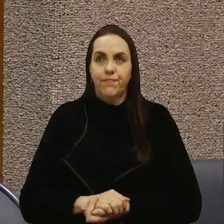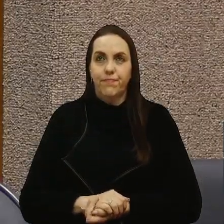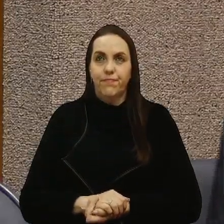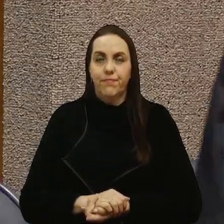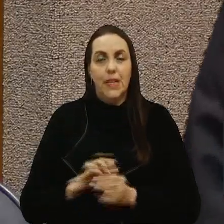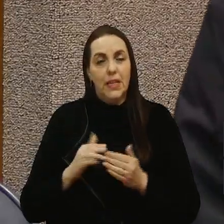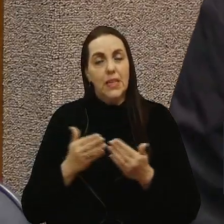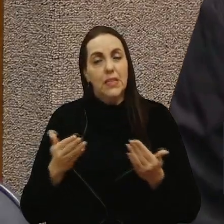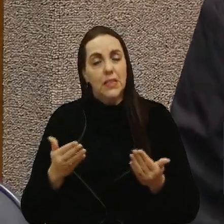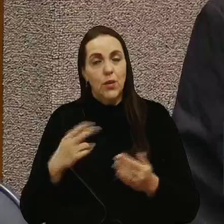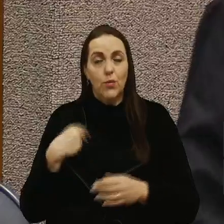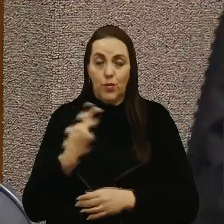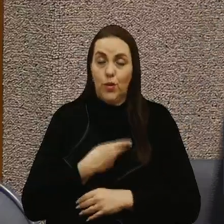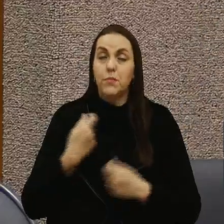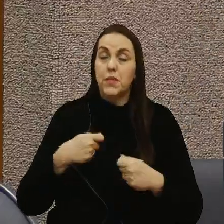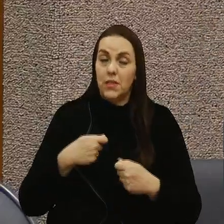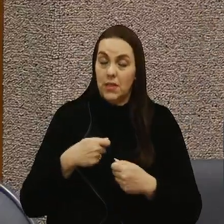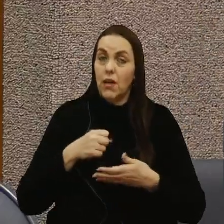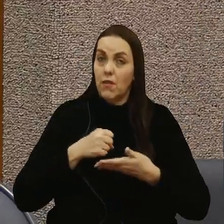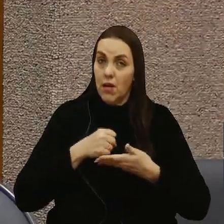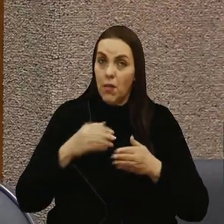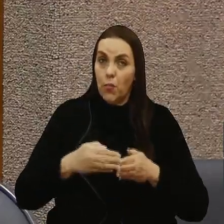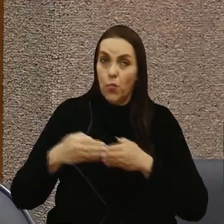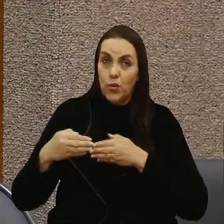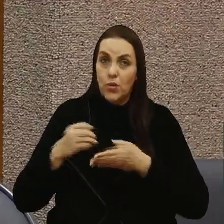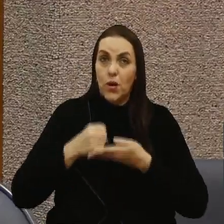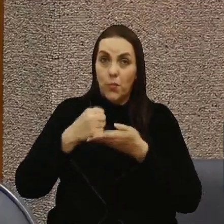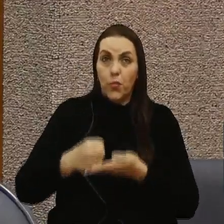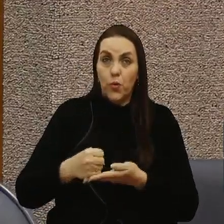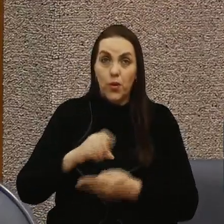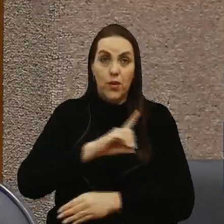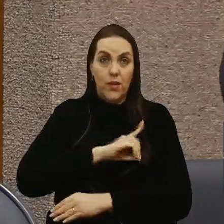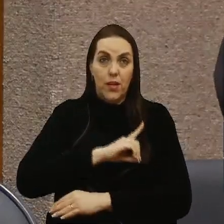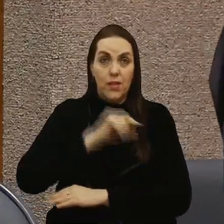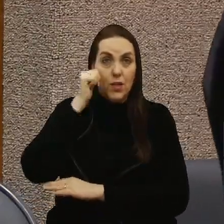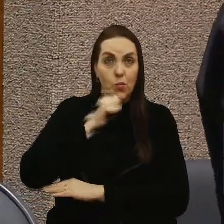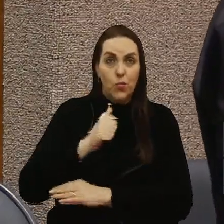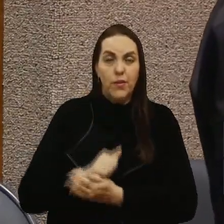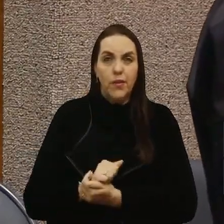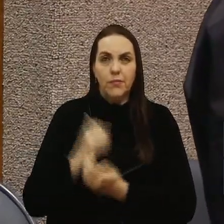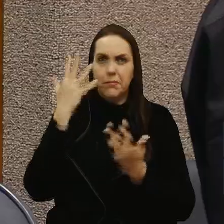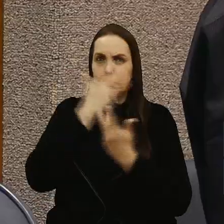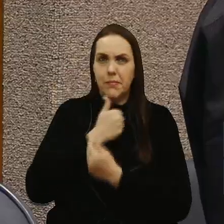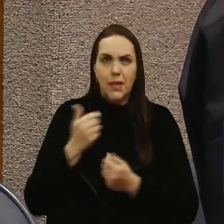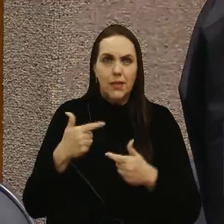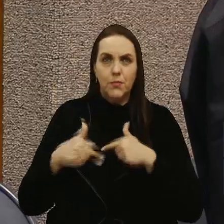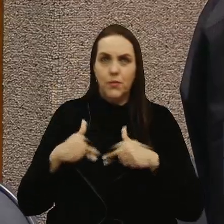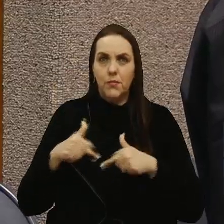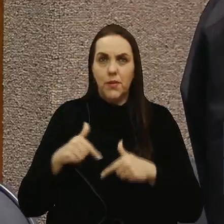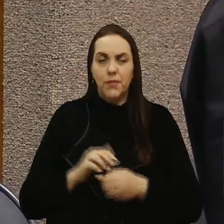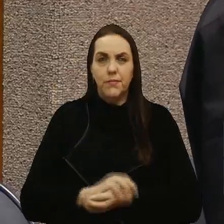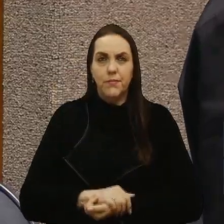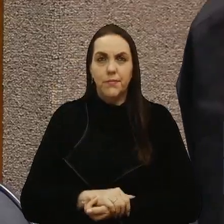Então nós tínhamos que ter sim uma moção de apoio à Delegacia da Mulher, que está fazendo um belíssimo trabalho.